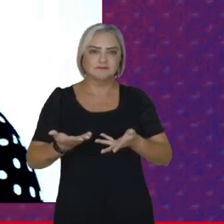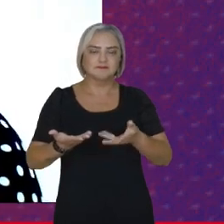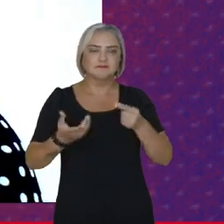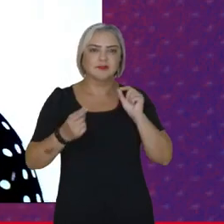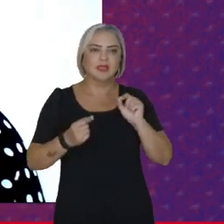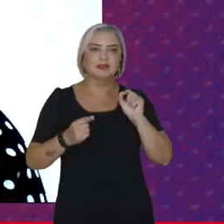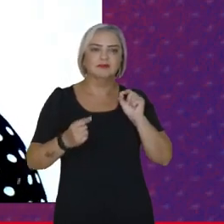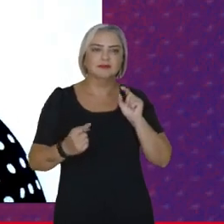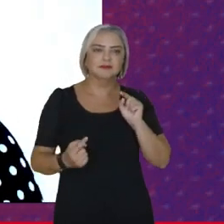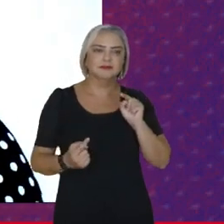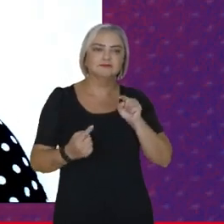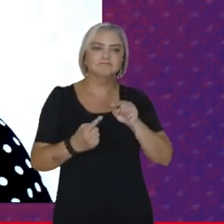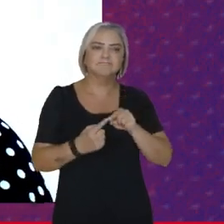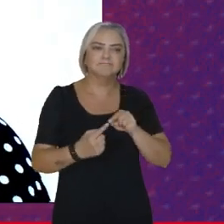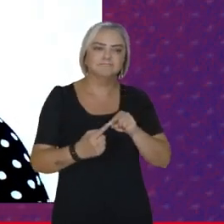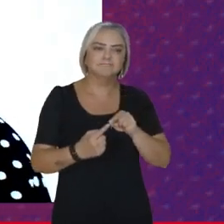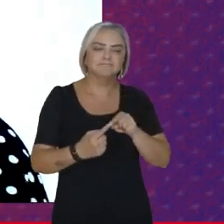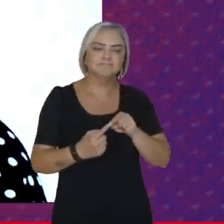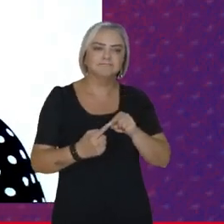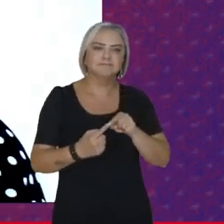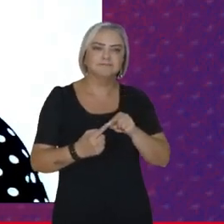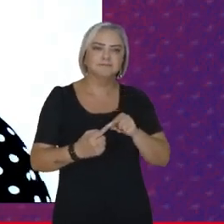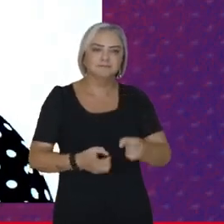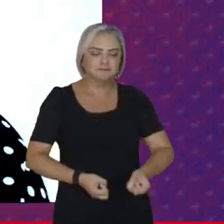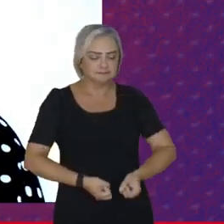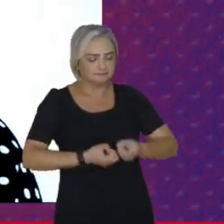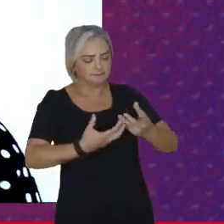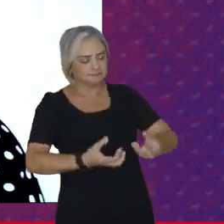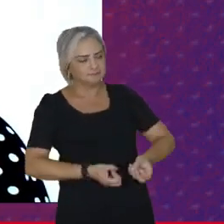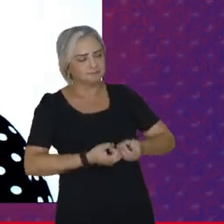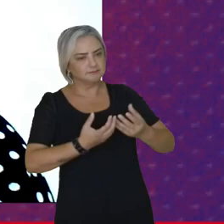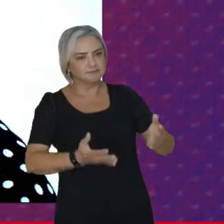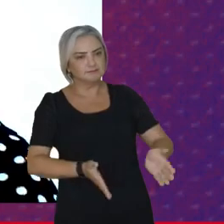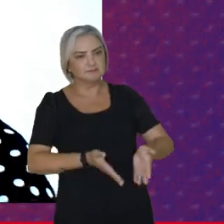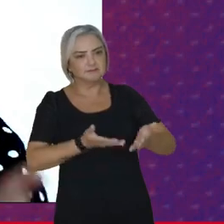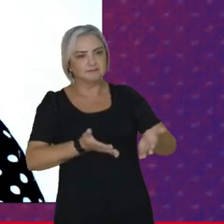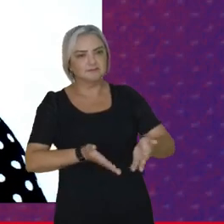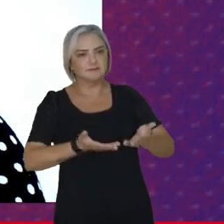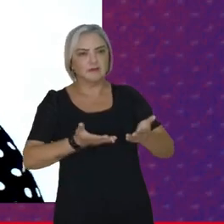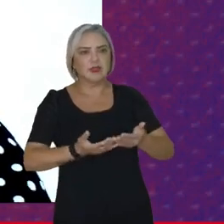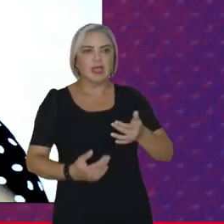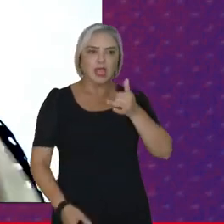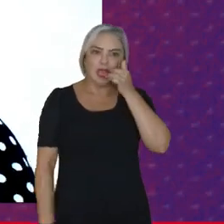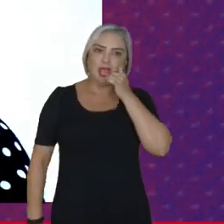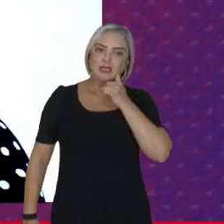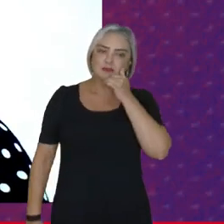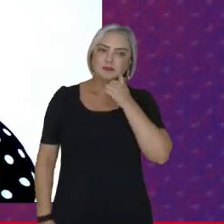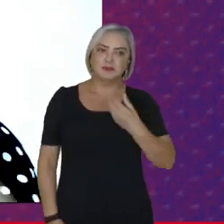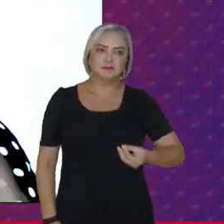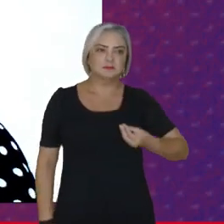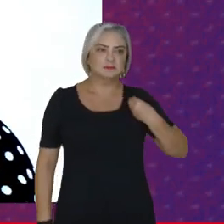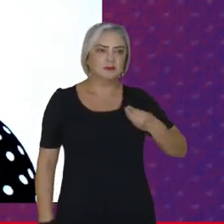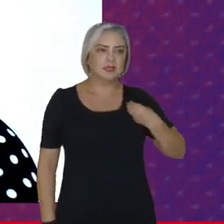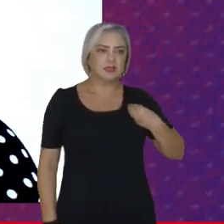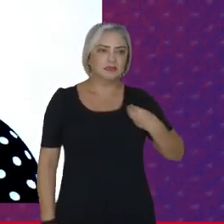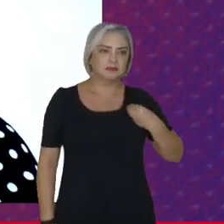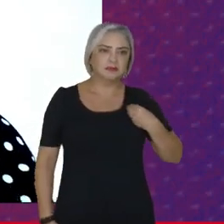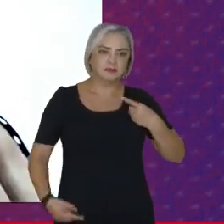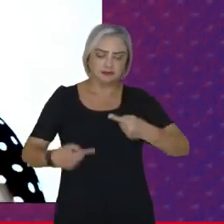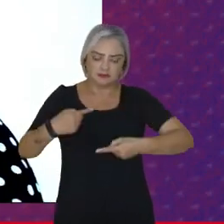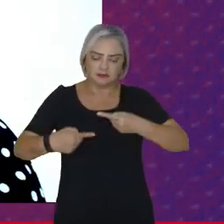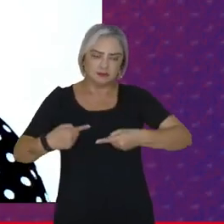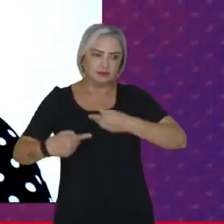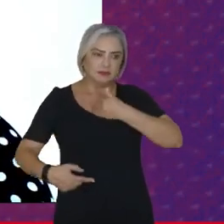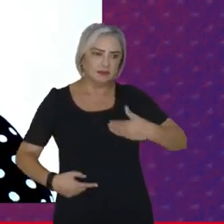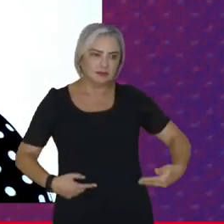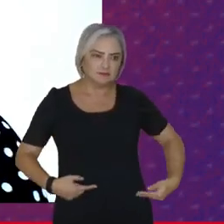justamente nesse sentido do estímulo para que as mulheres participem da vida pública e